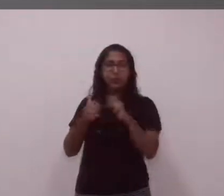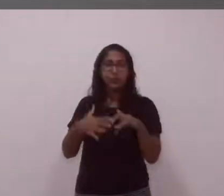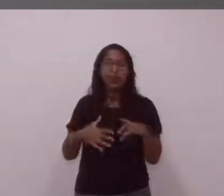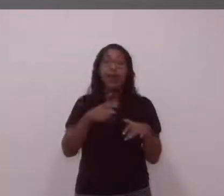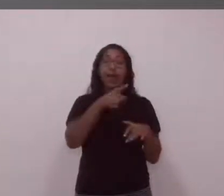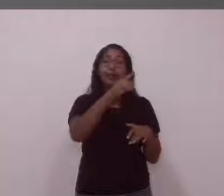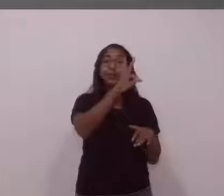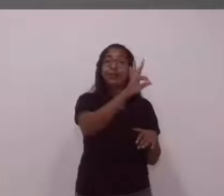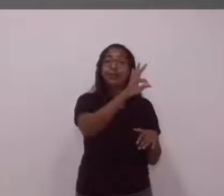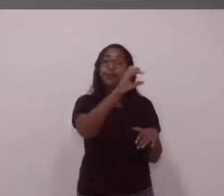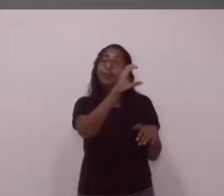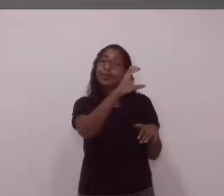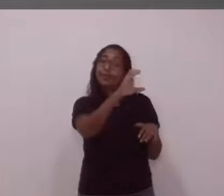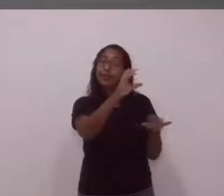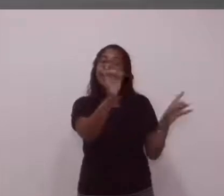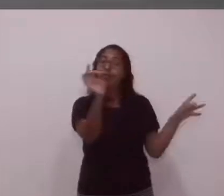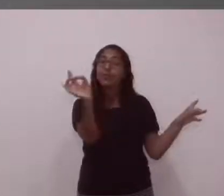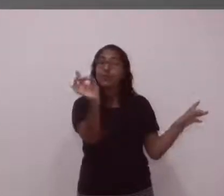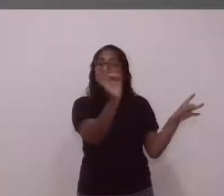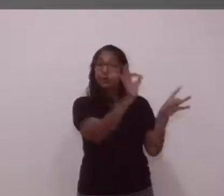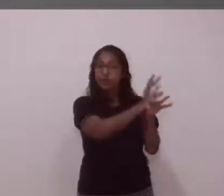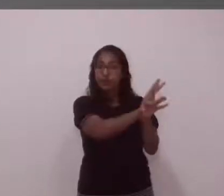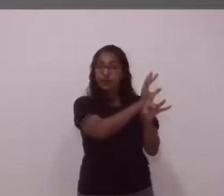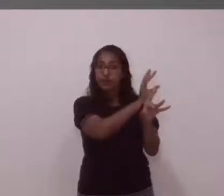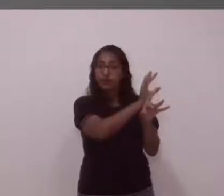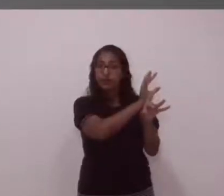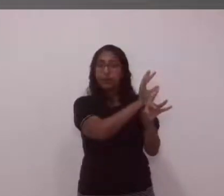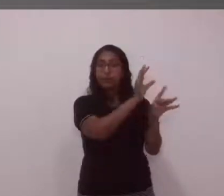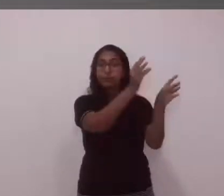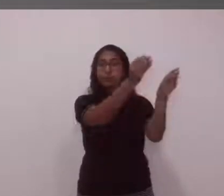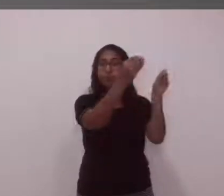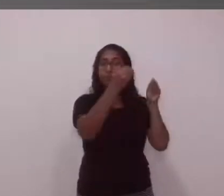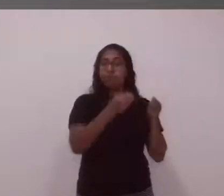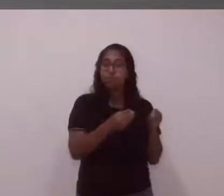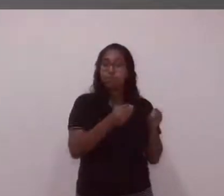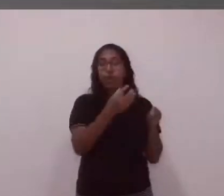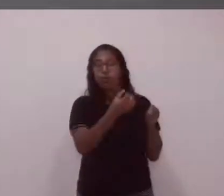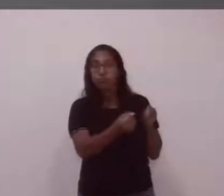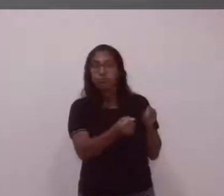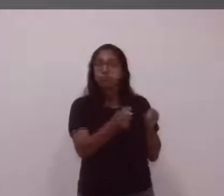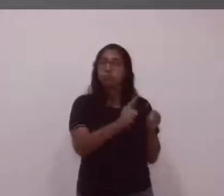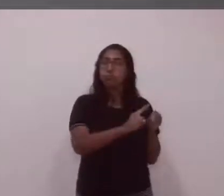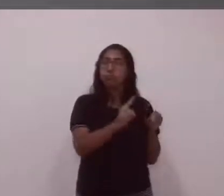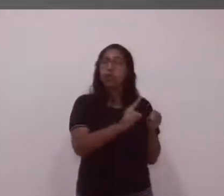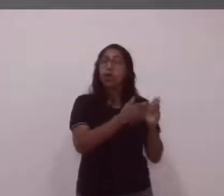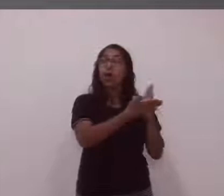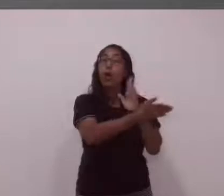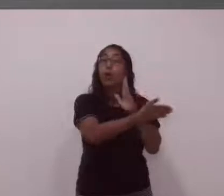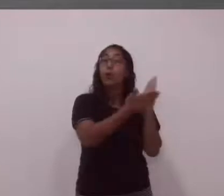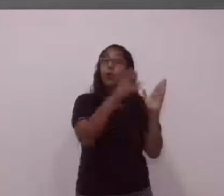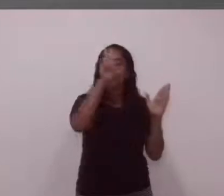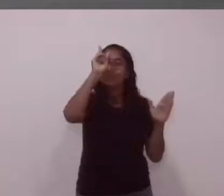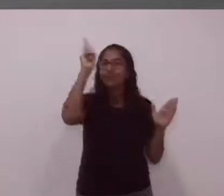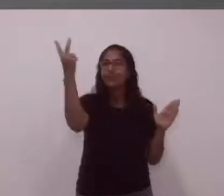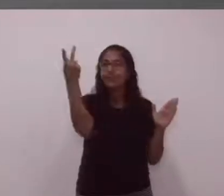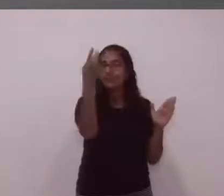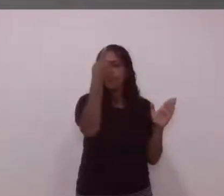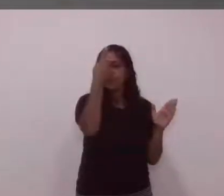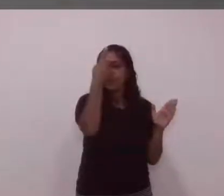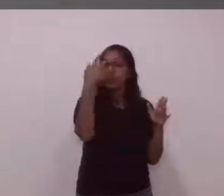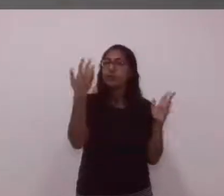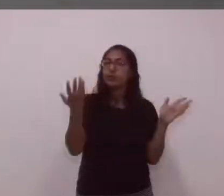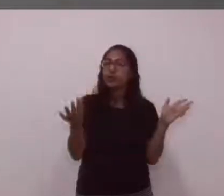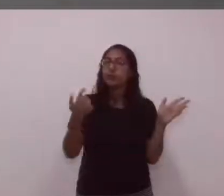Tribunal de Contas mandasse a conclusão de condenação ou não alguns iriam mudar de ideia por isso nós